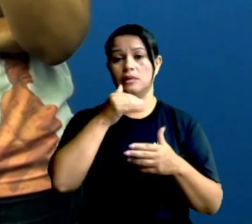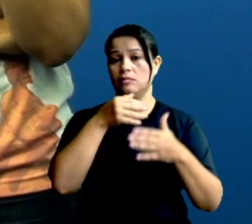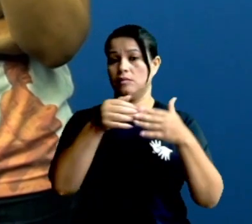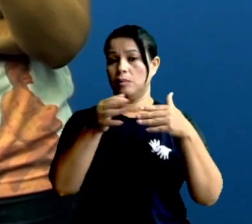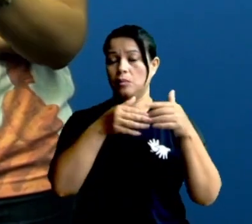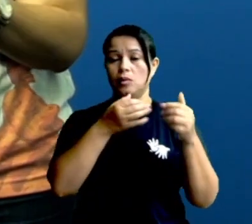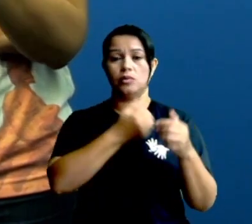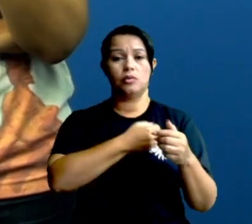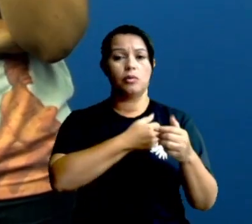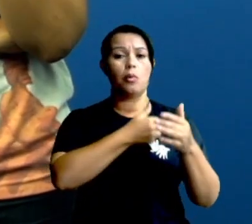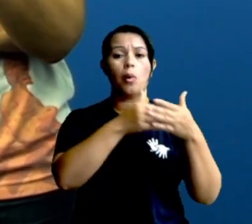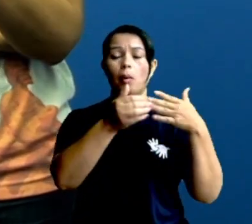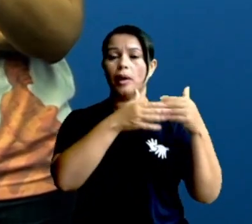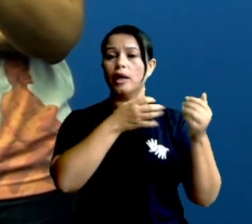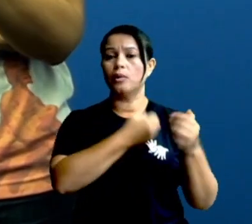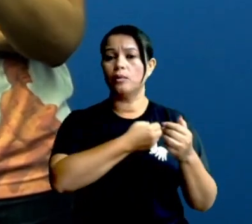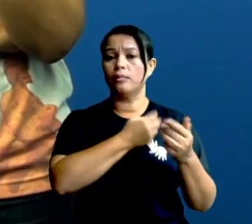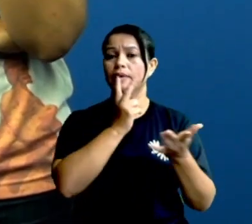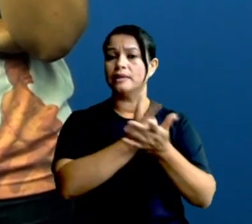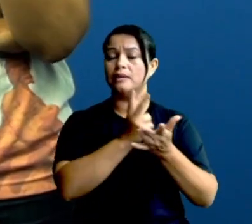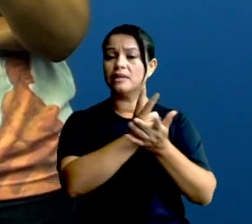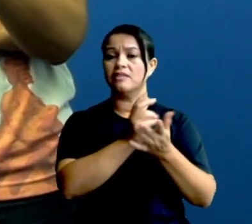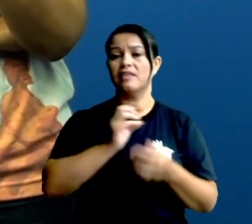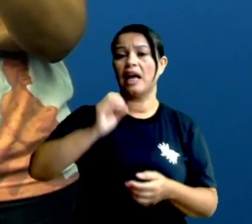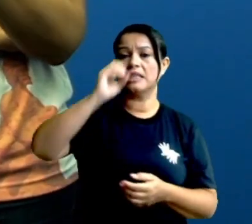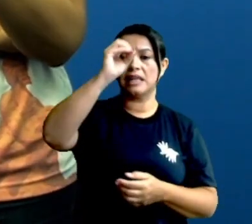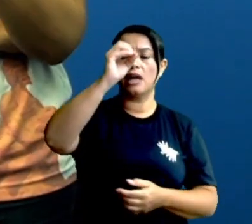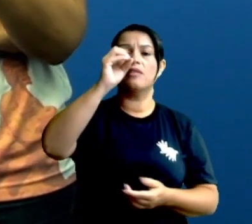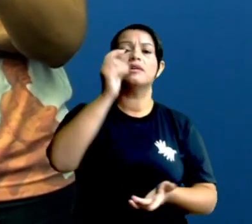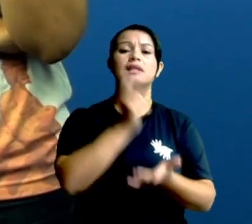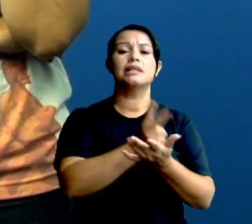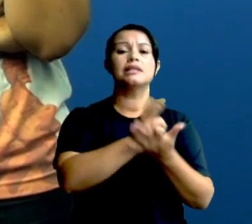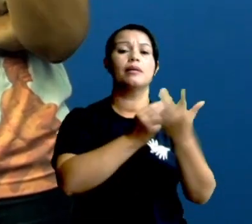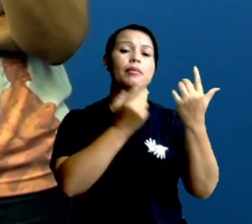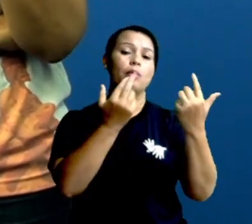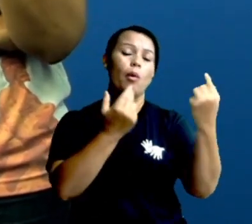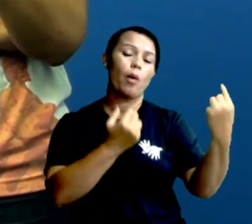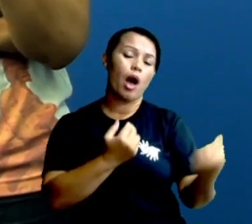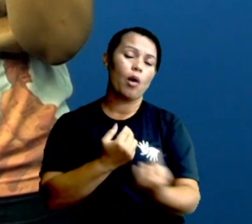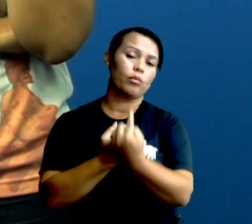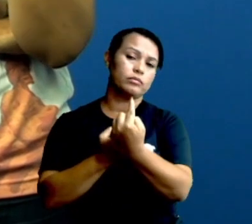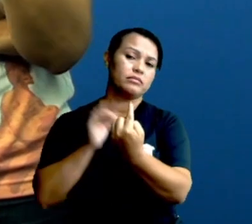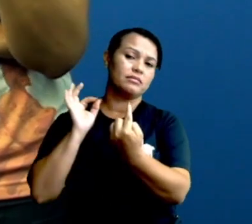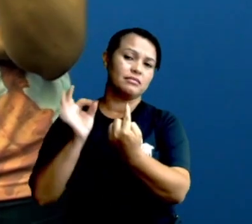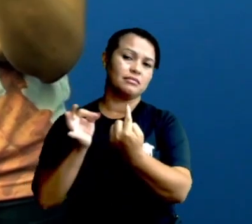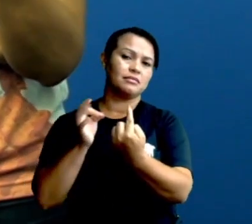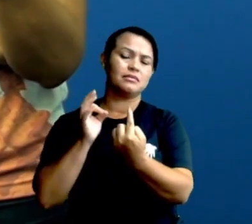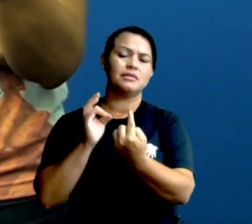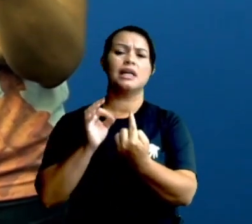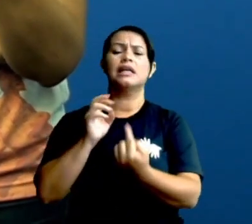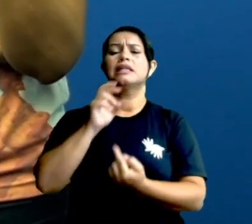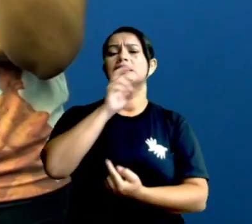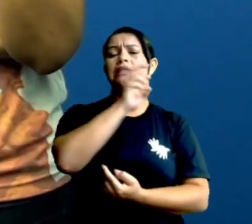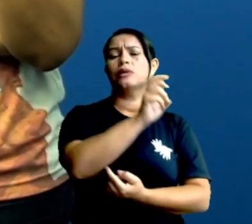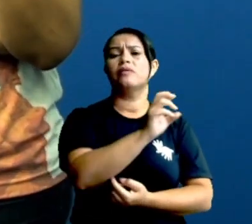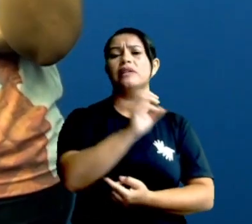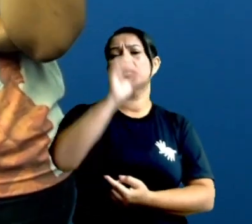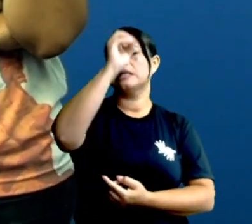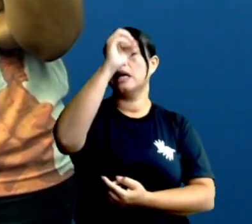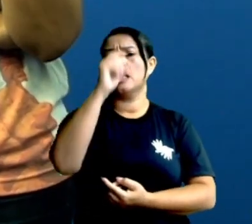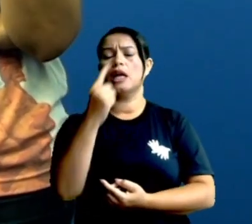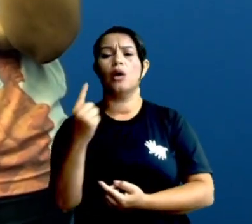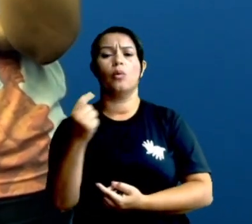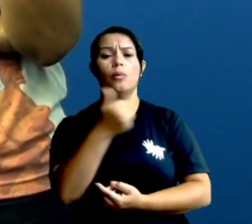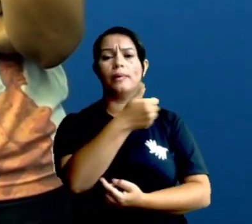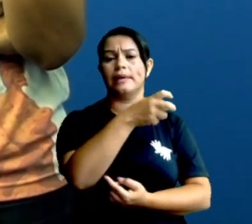número. Qualquer número elevado a zero, ele sempre vai ser igual a 1, ok? 5 elevado a zero é igual a